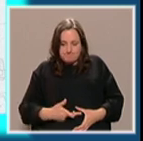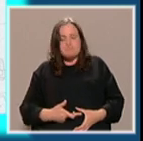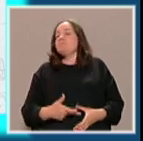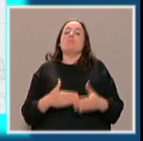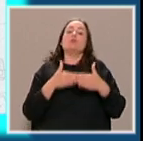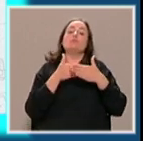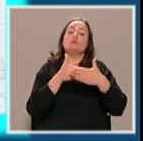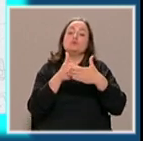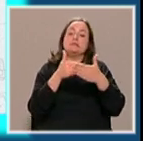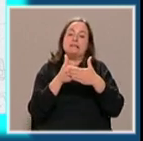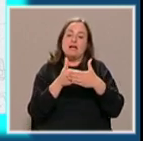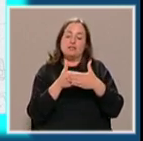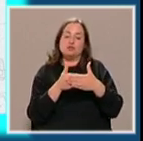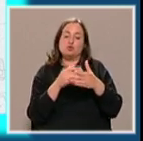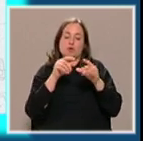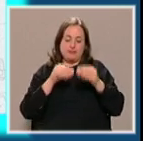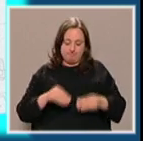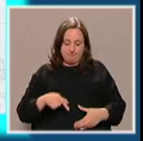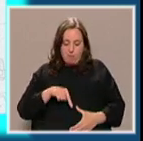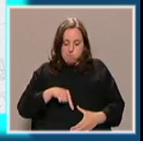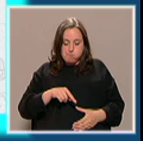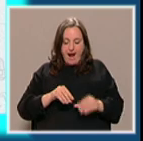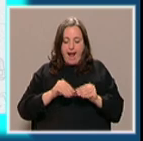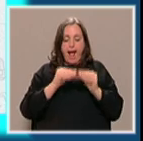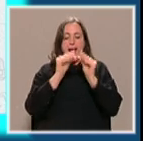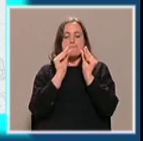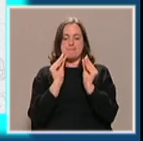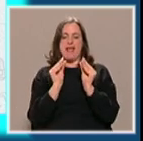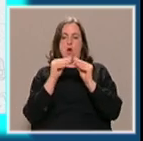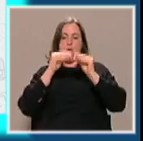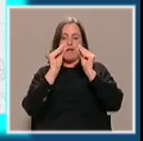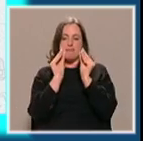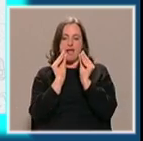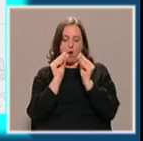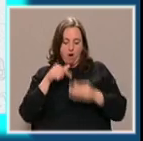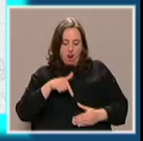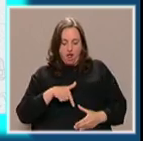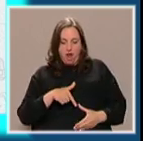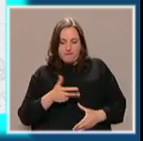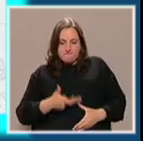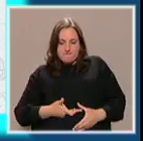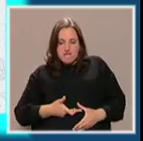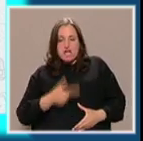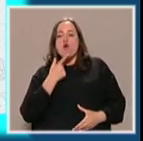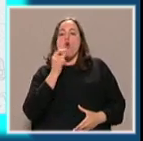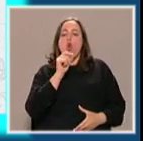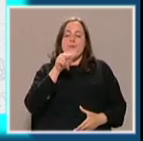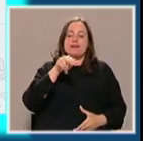de implantação do embrião no endométrio, nós damos o nome de